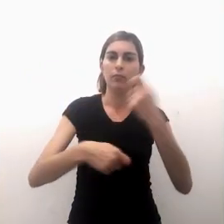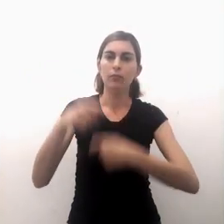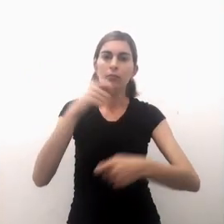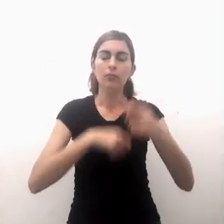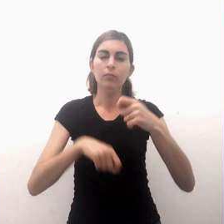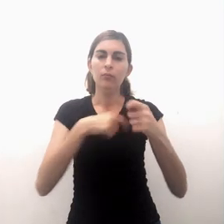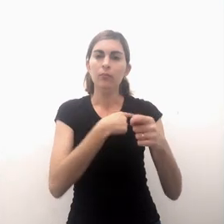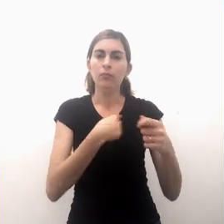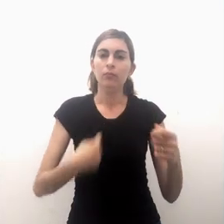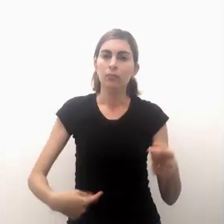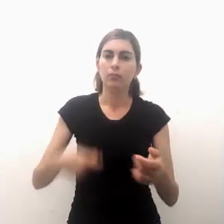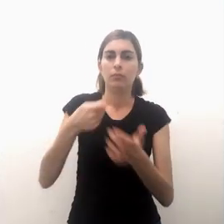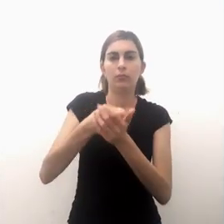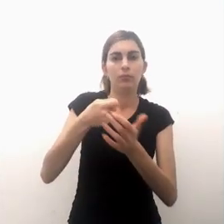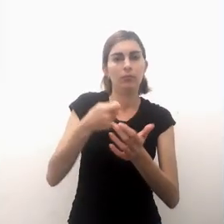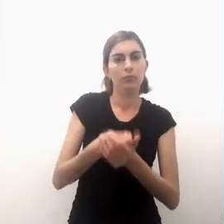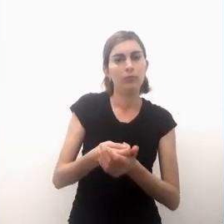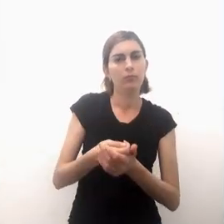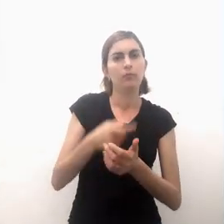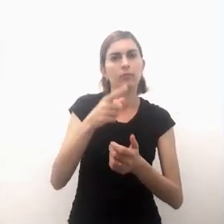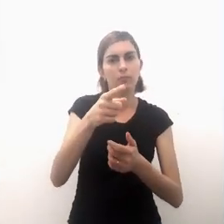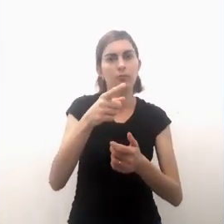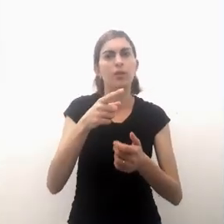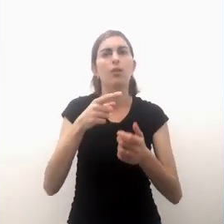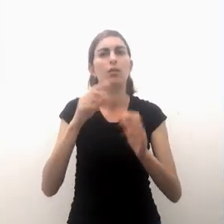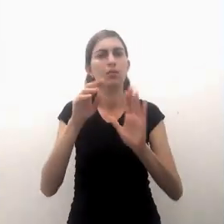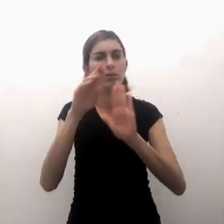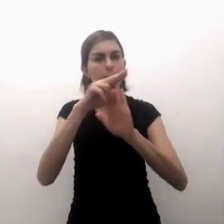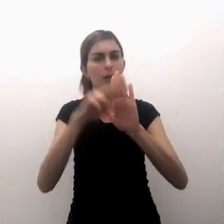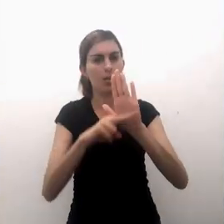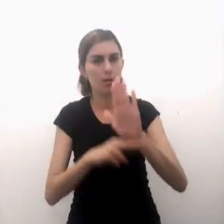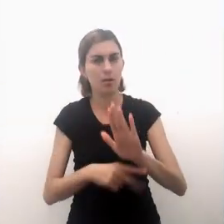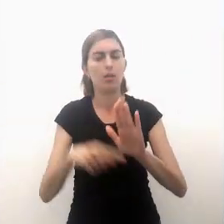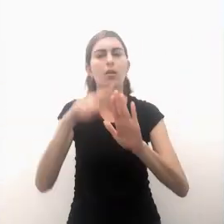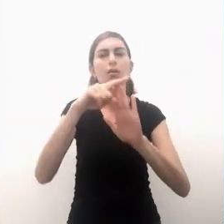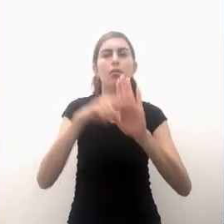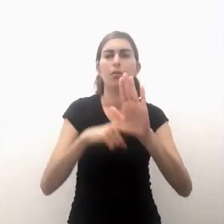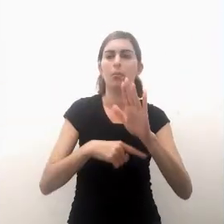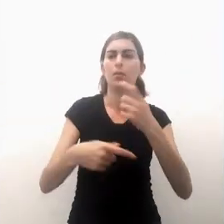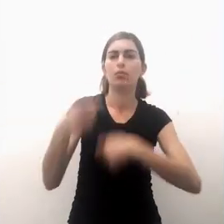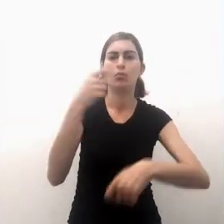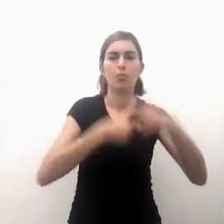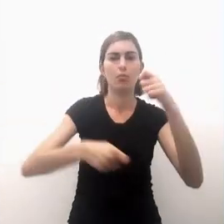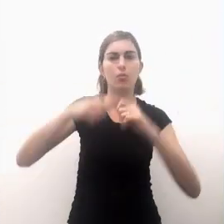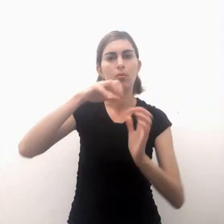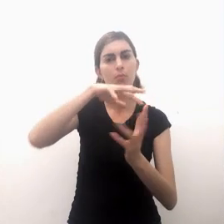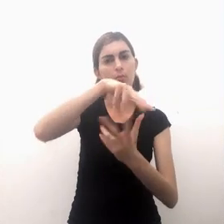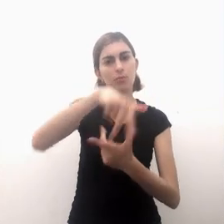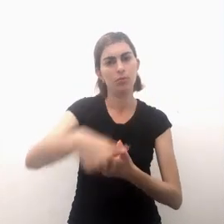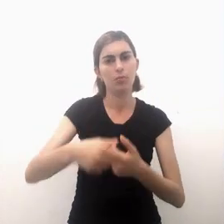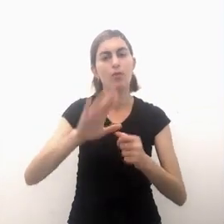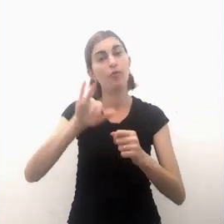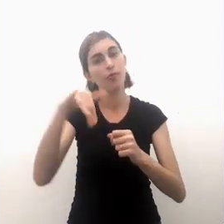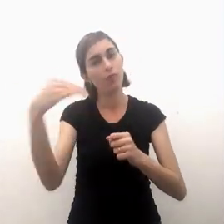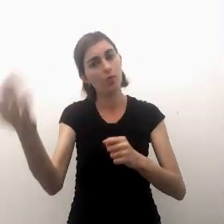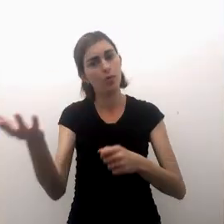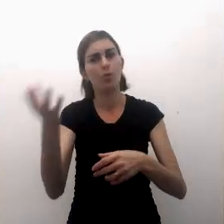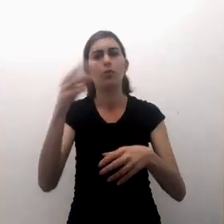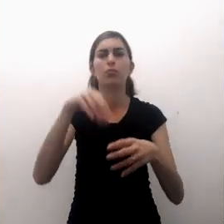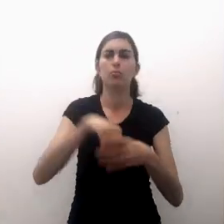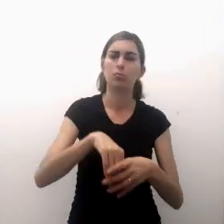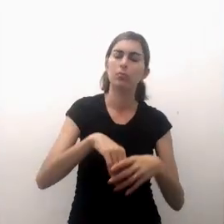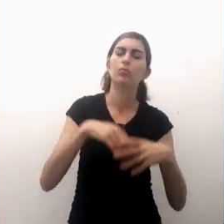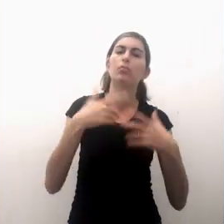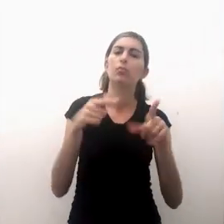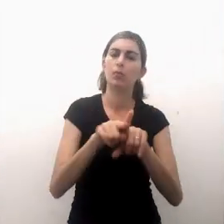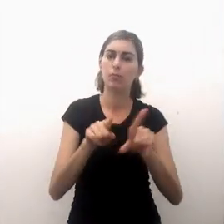ser obrigada, né, ia estar dentro dos parâmetros do comércio mundial, tanto externamente na venda, né,